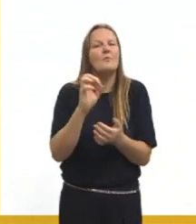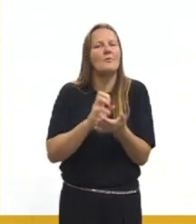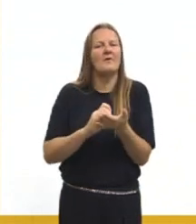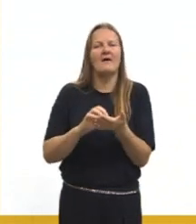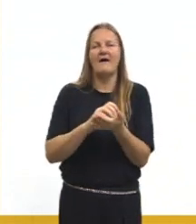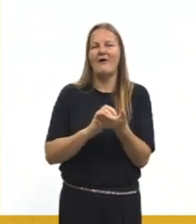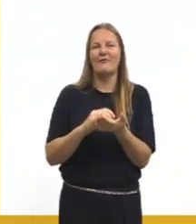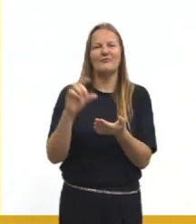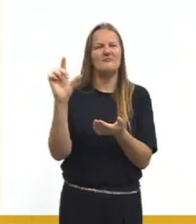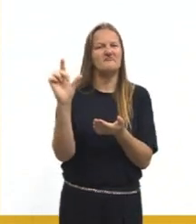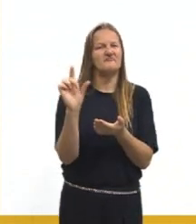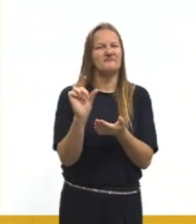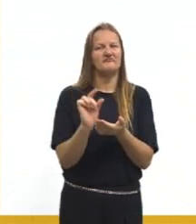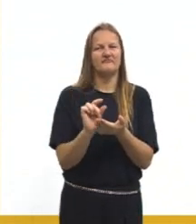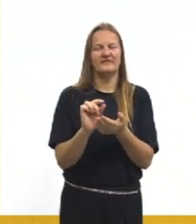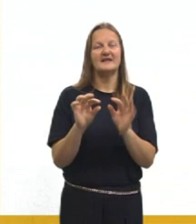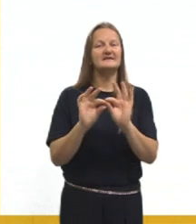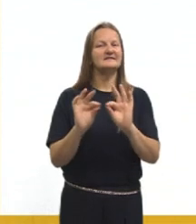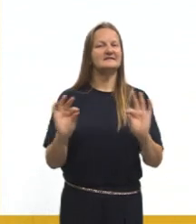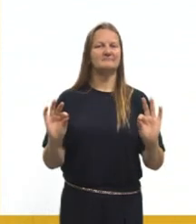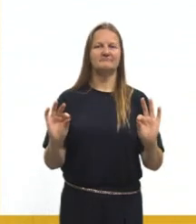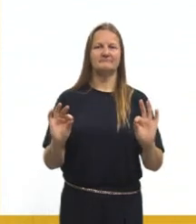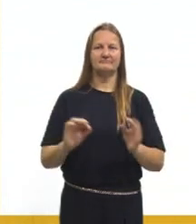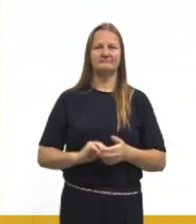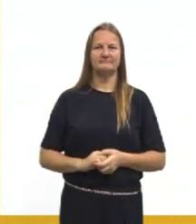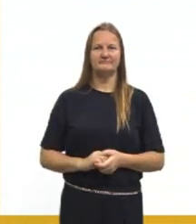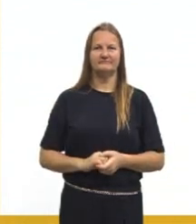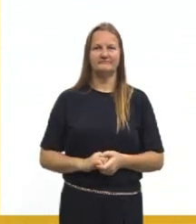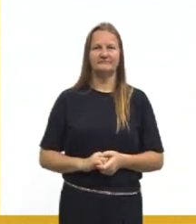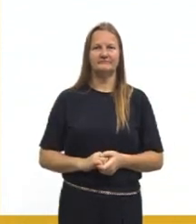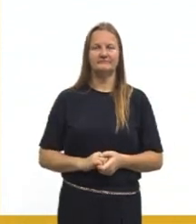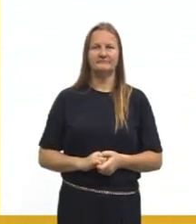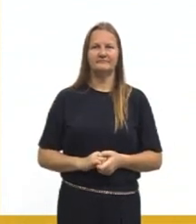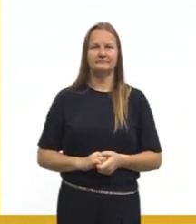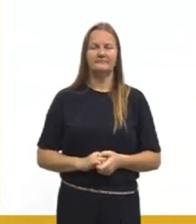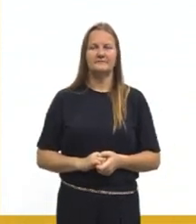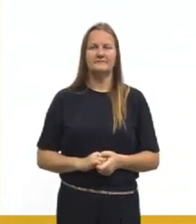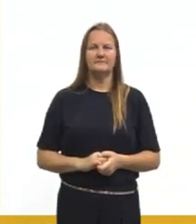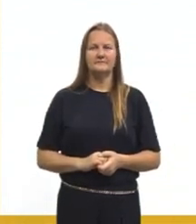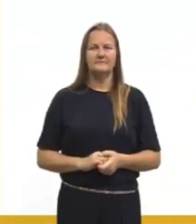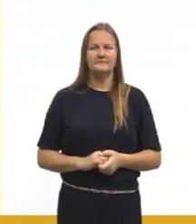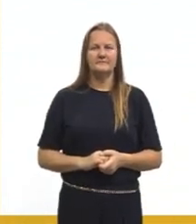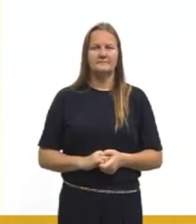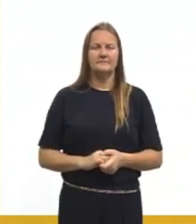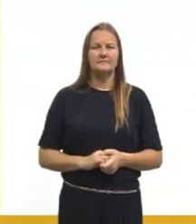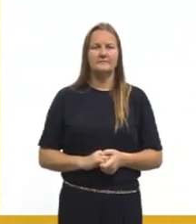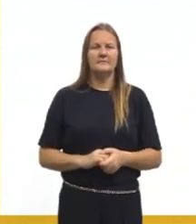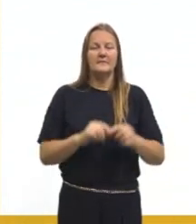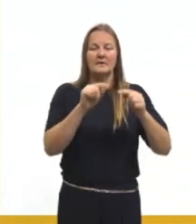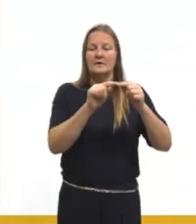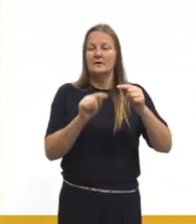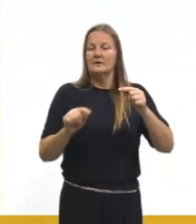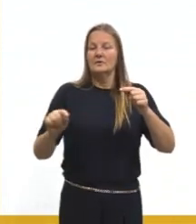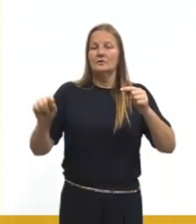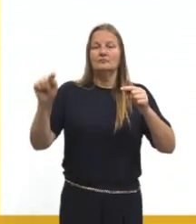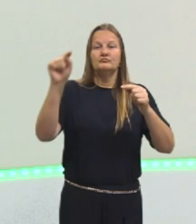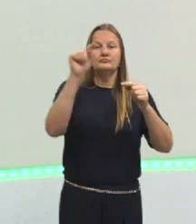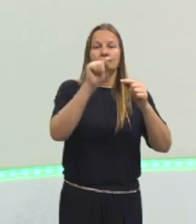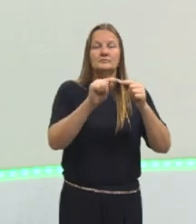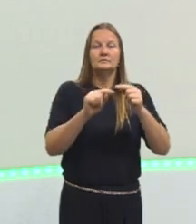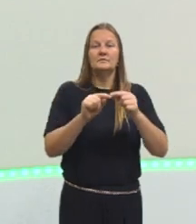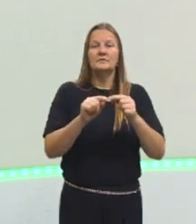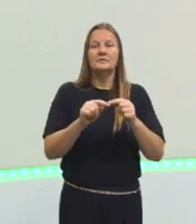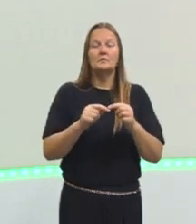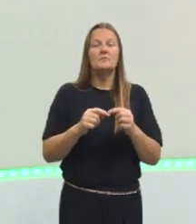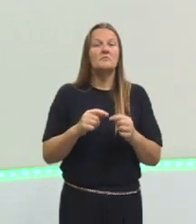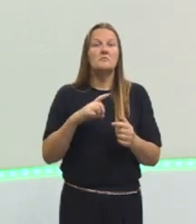três questões de cálculo cálculo simples eu achei também se aquelas questões como a professora Larissa falou circuitos pesados assim aquelas questões pesadas